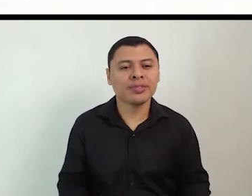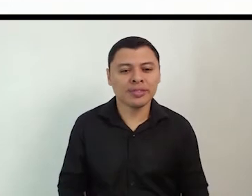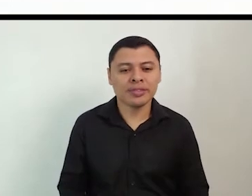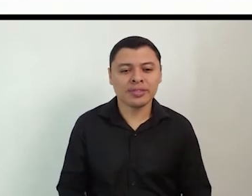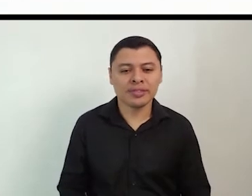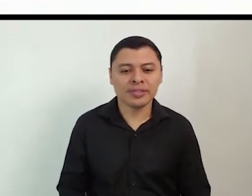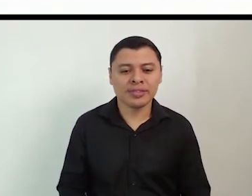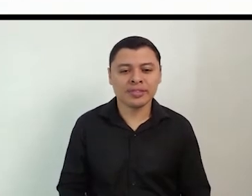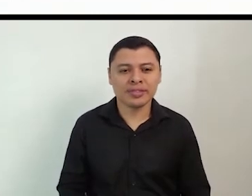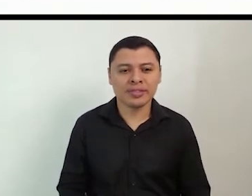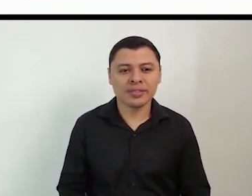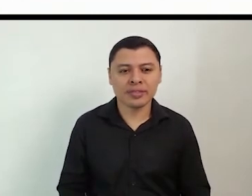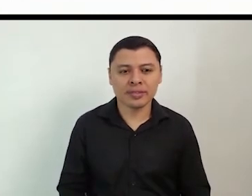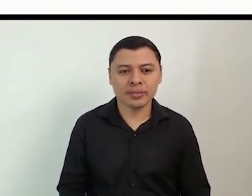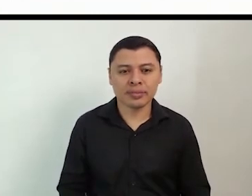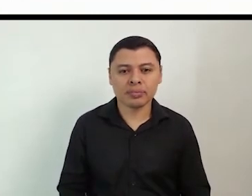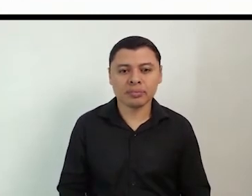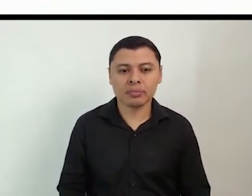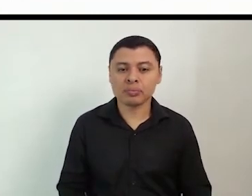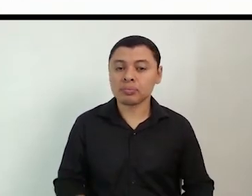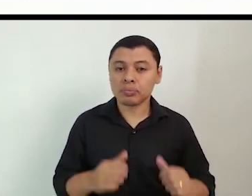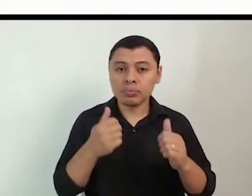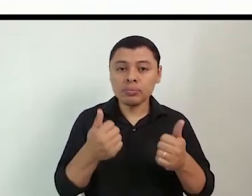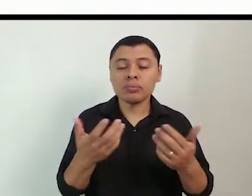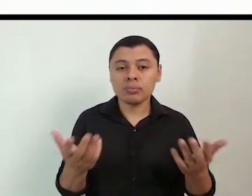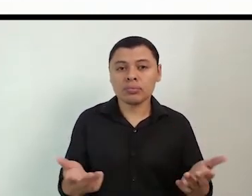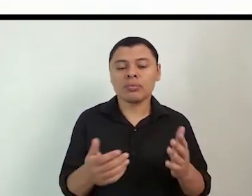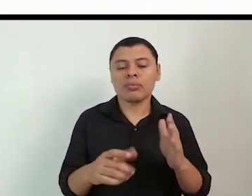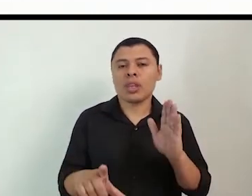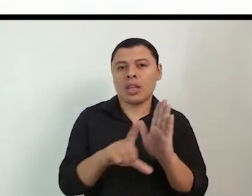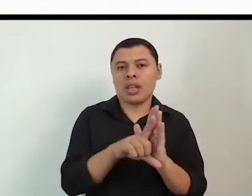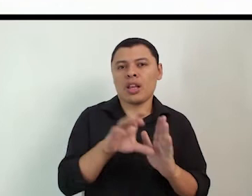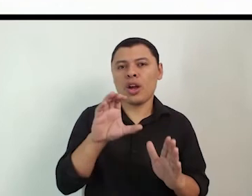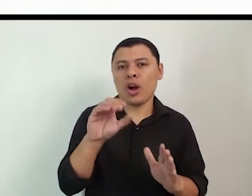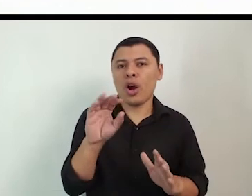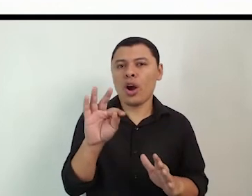Bom, falando então sobre a contratação por cota, a gente normalmente,